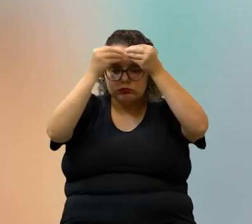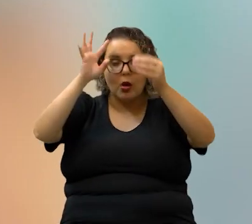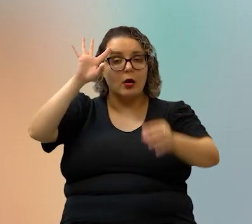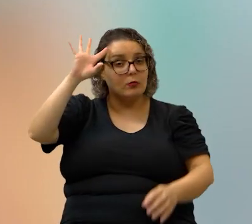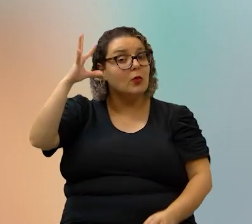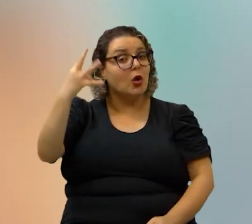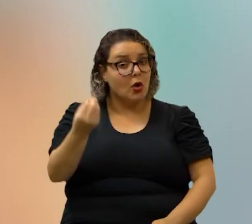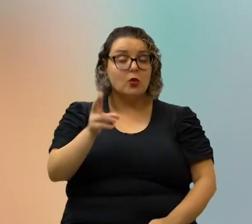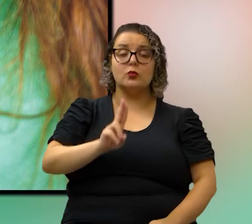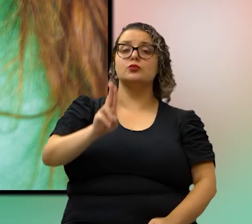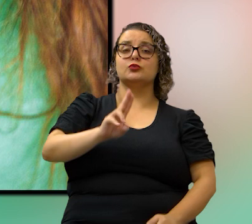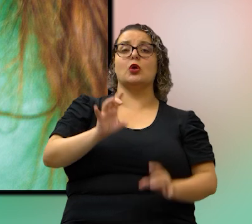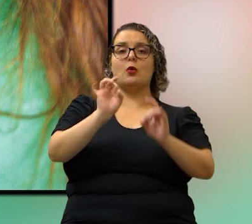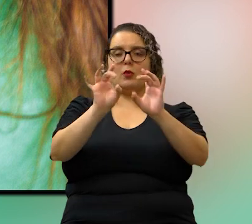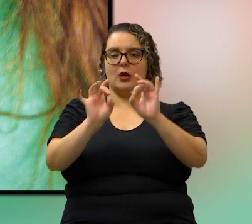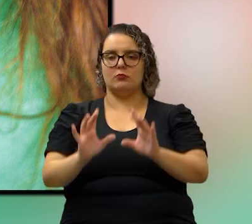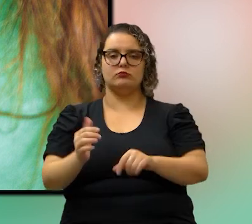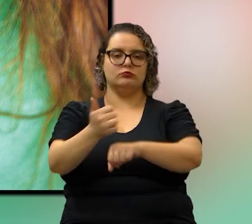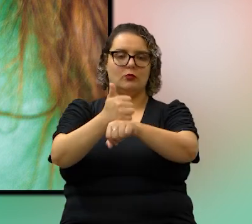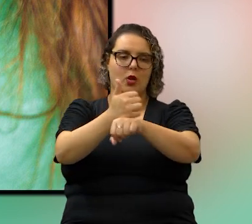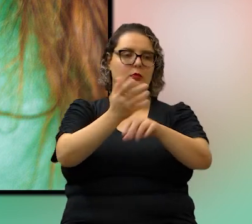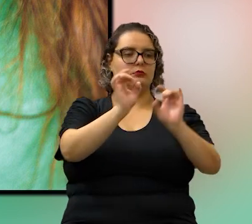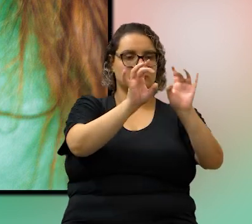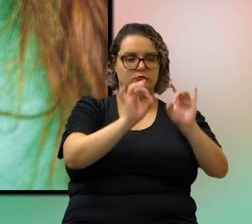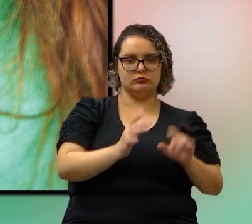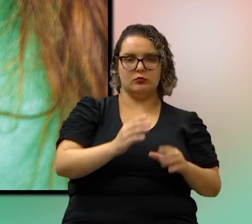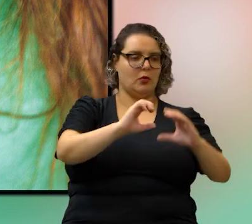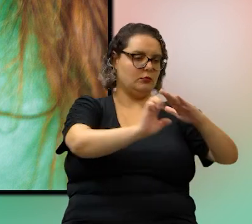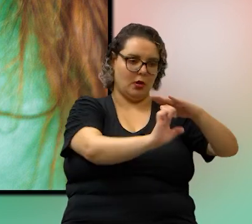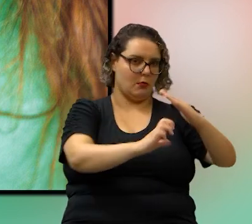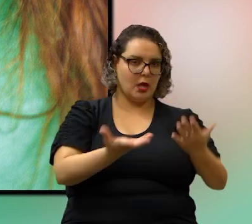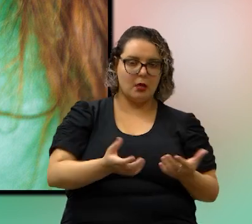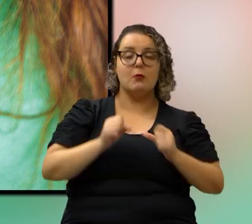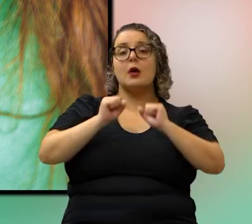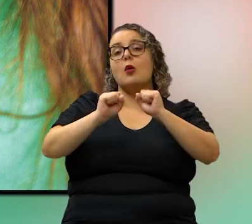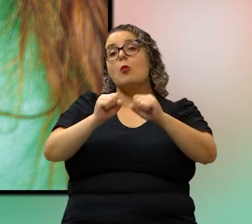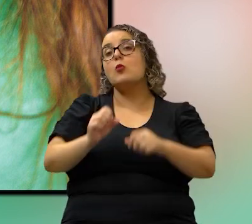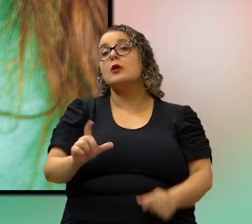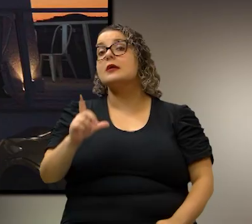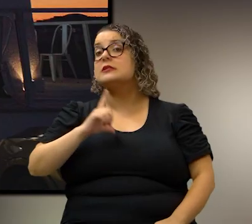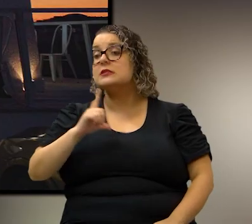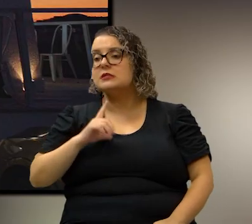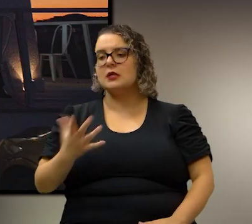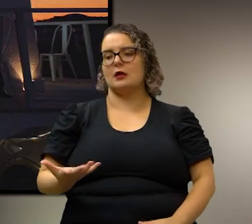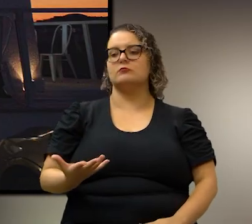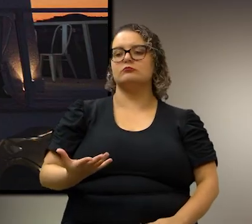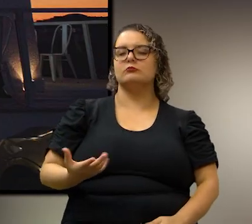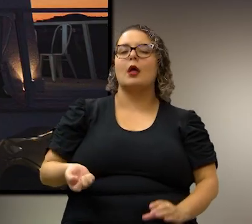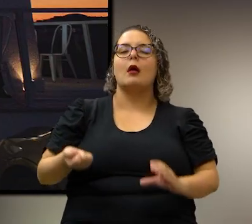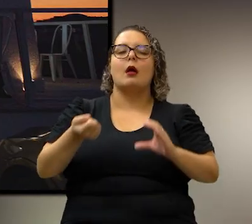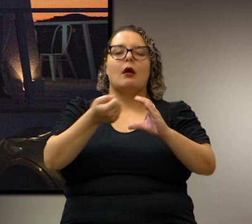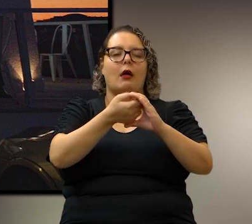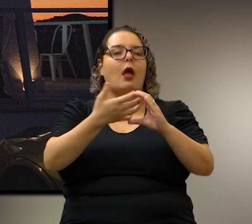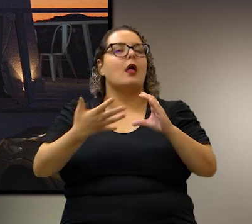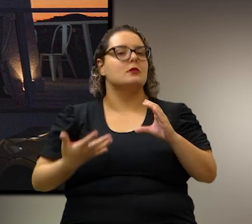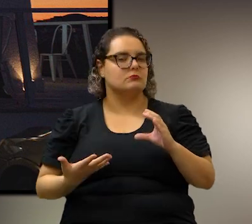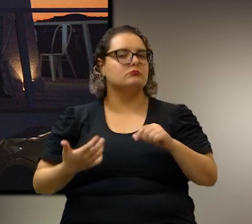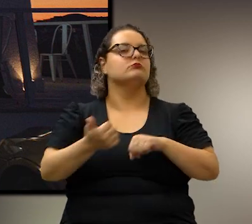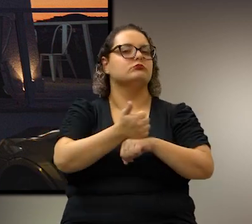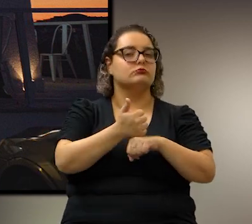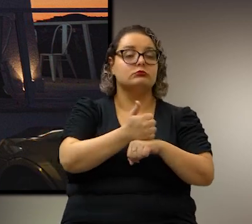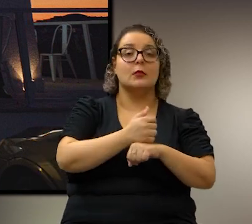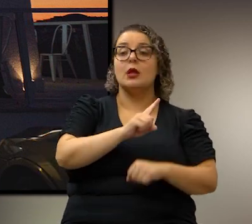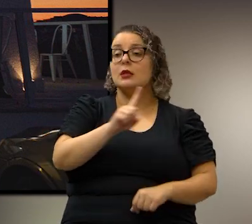e utilizando aquilo que era a especialidade de empresas ou pessoas, para que eu pudesse realmente ter a cara profissional da